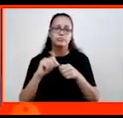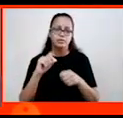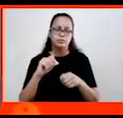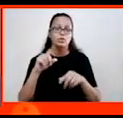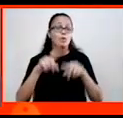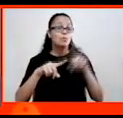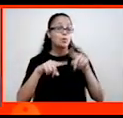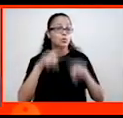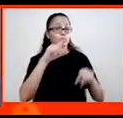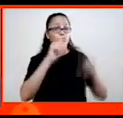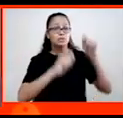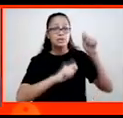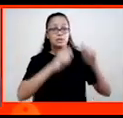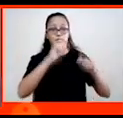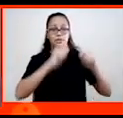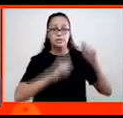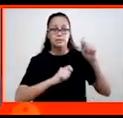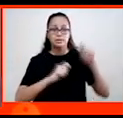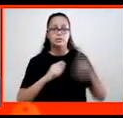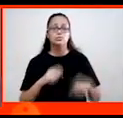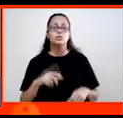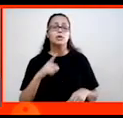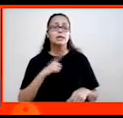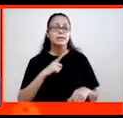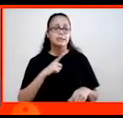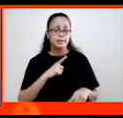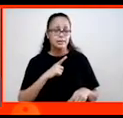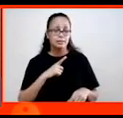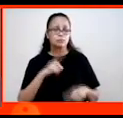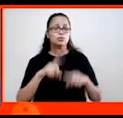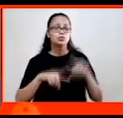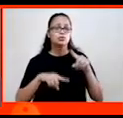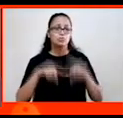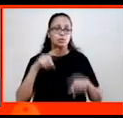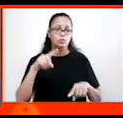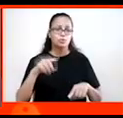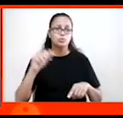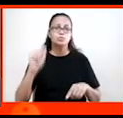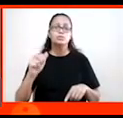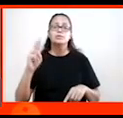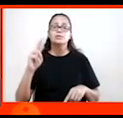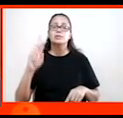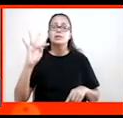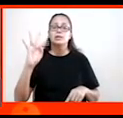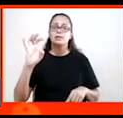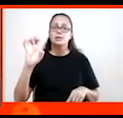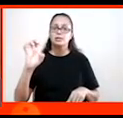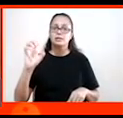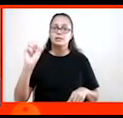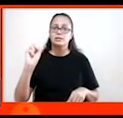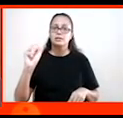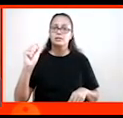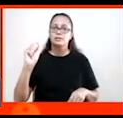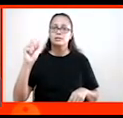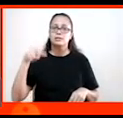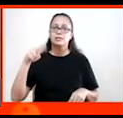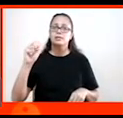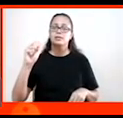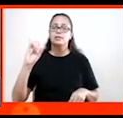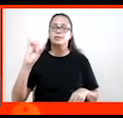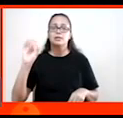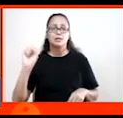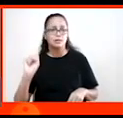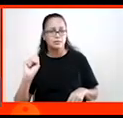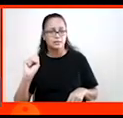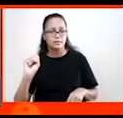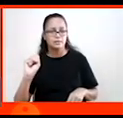então industrializados. Nós temos os produtos artesanais, que diferentemente dos produtos industrializados,